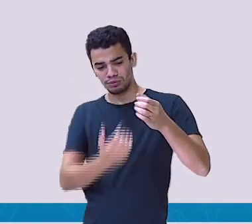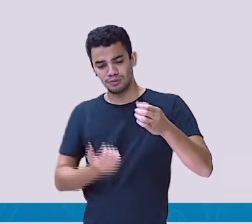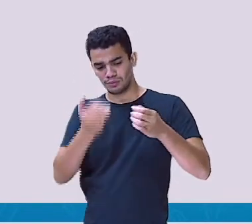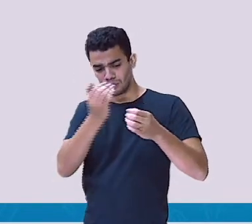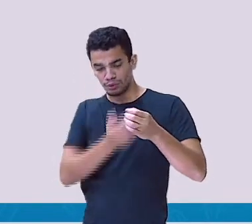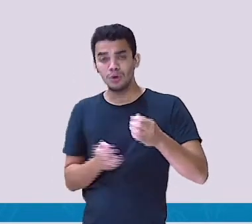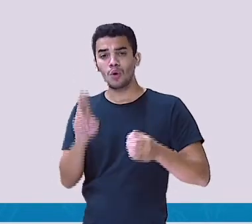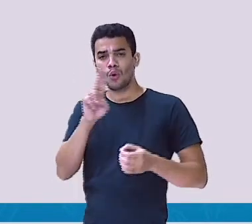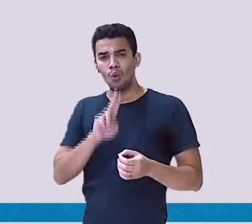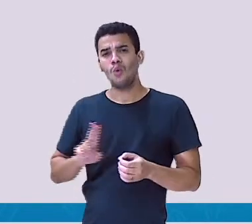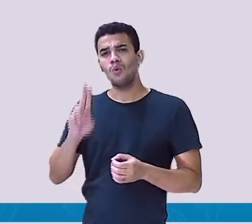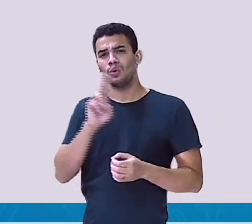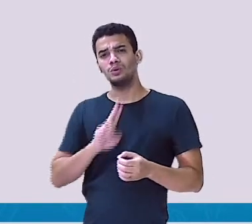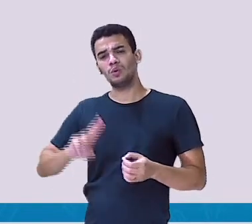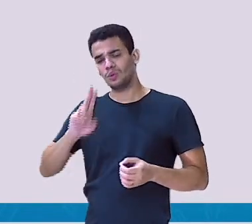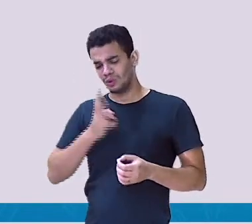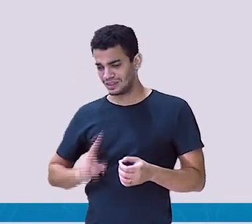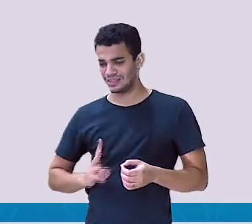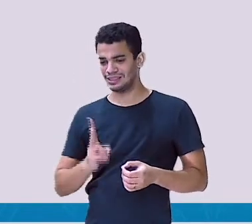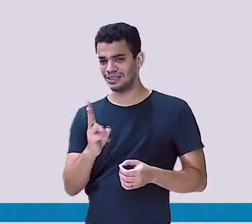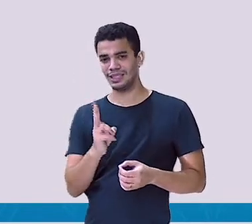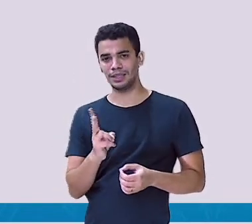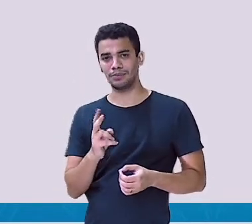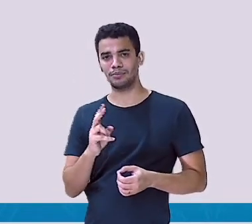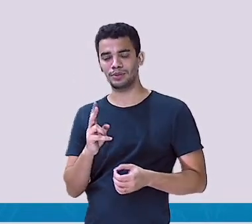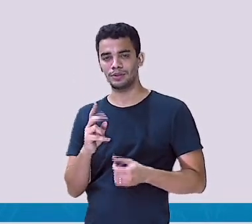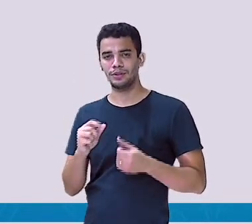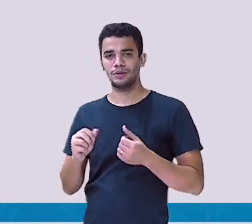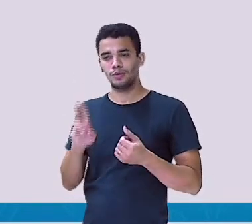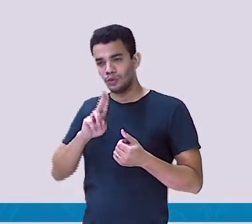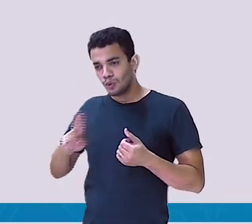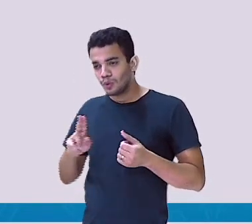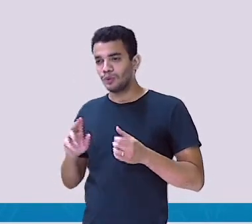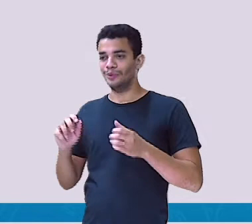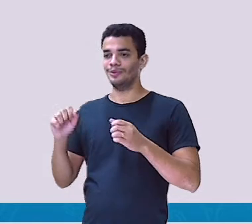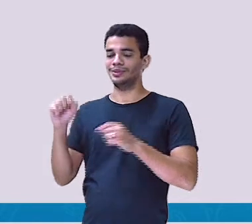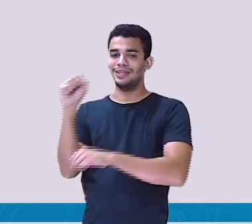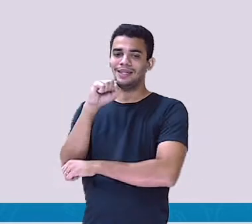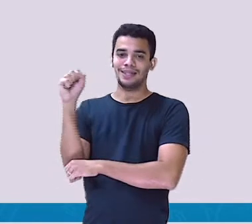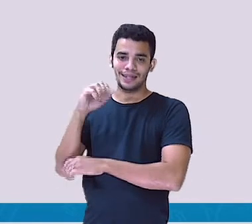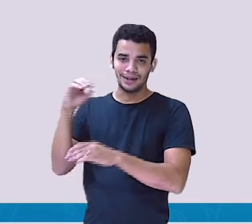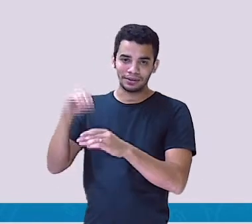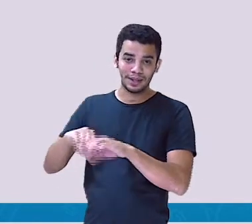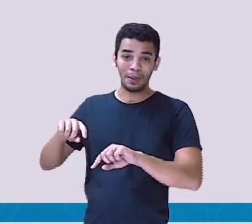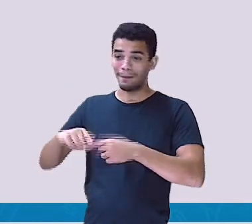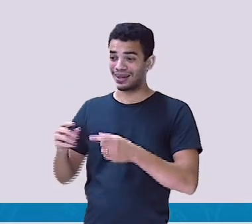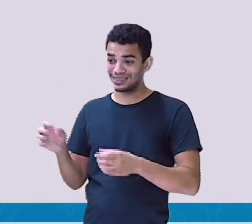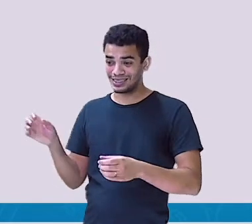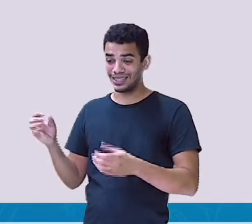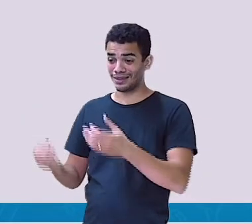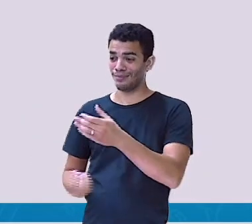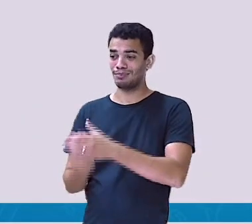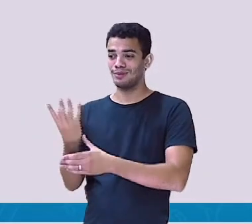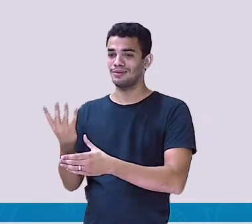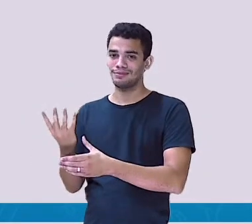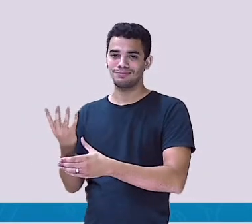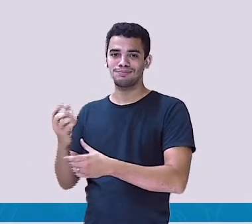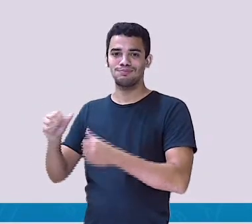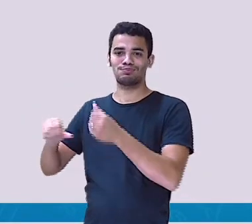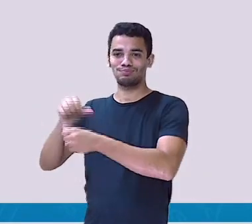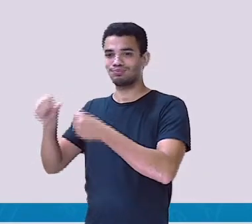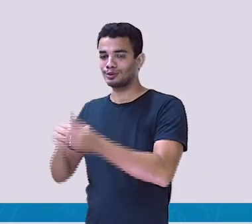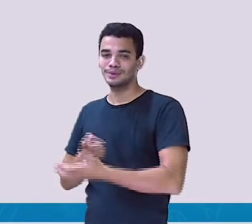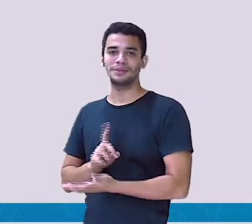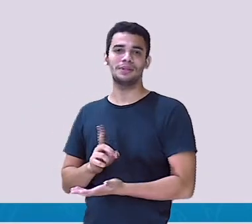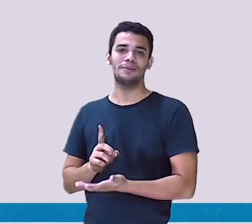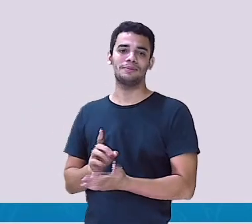É usado no mundo inteiro o petróleo. E o petróleo, então, não renovável. Vamos falar um pouquinho sobre os minérios e depois sobre o